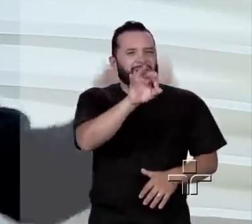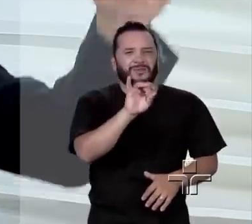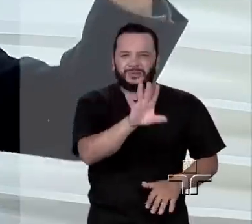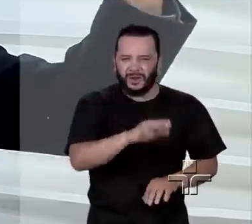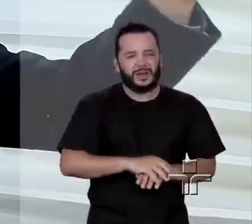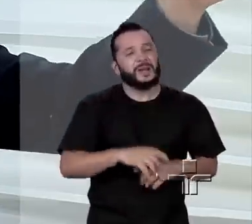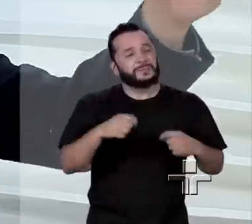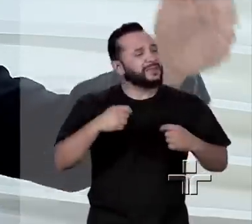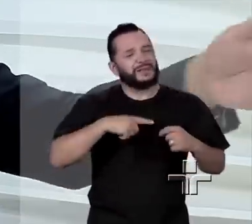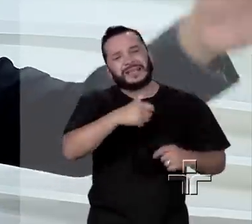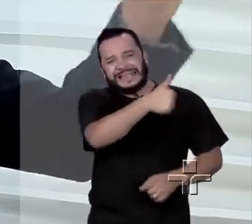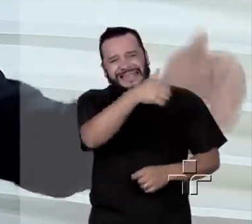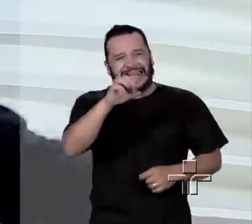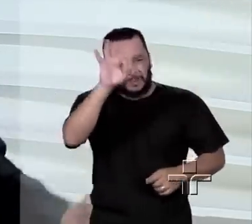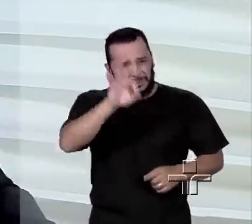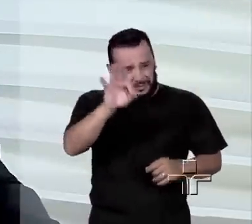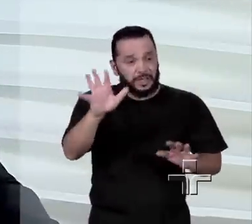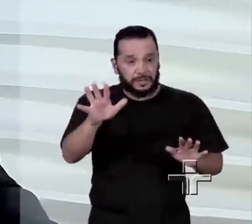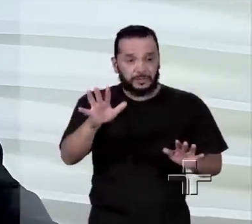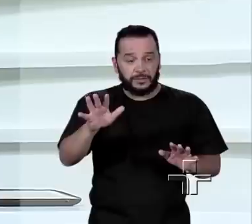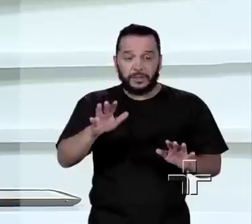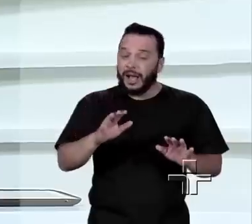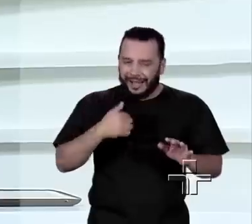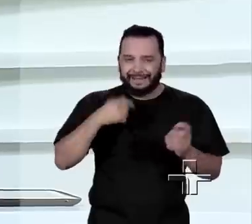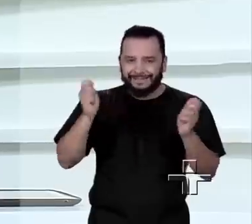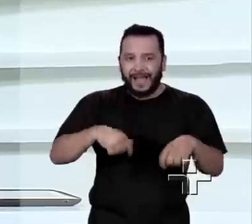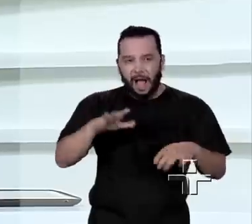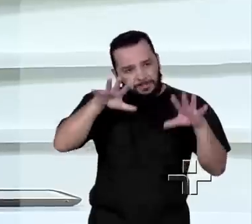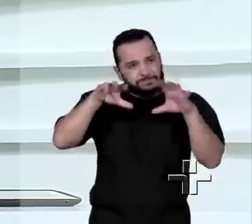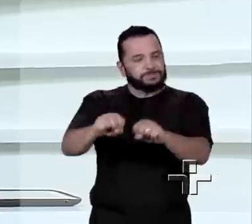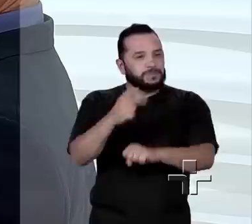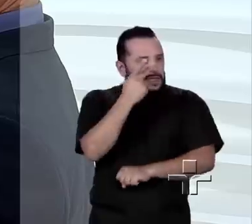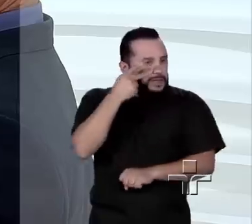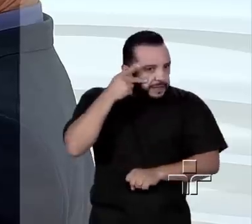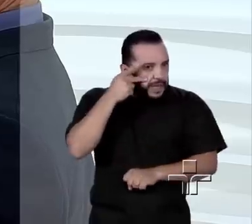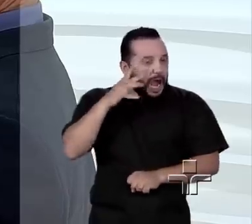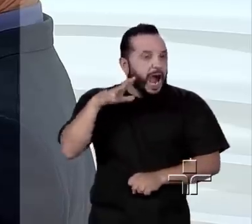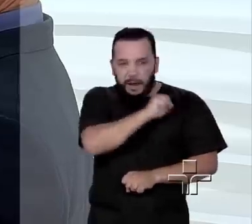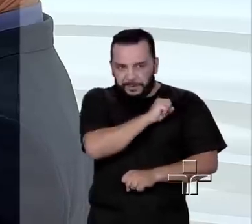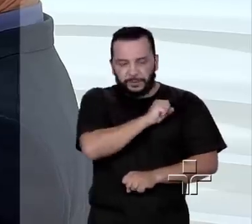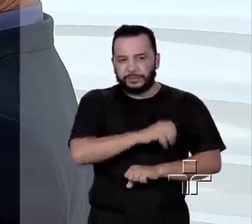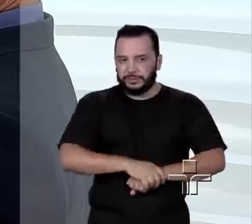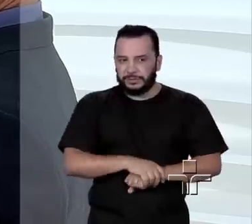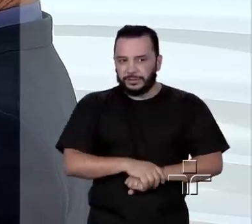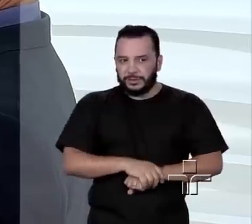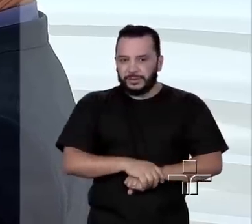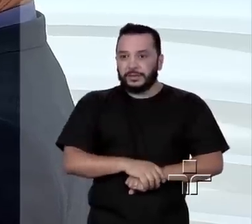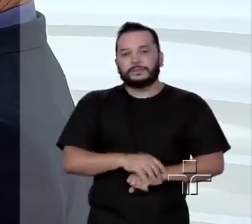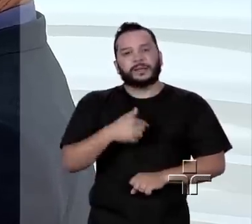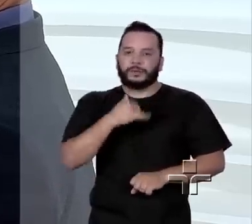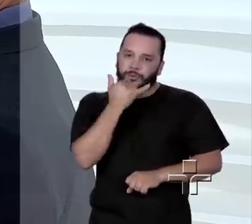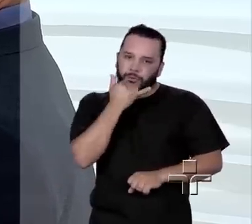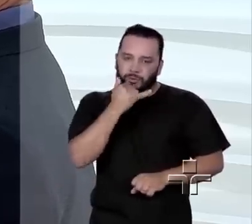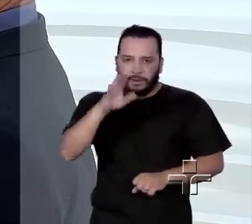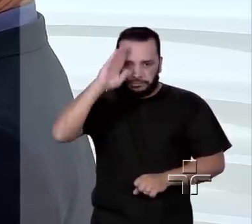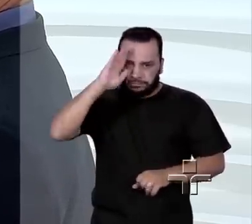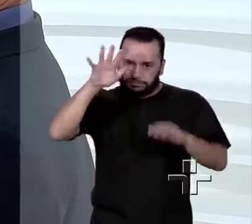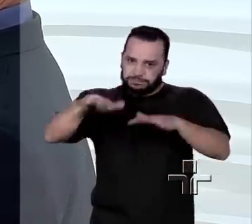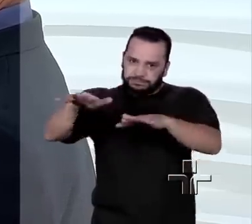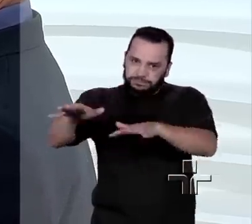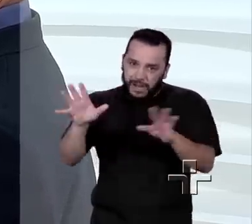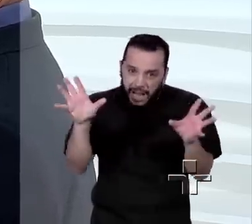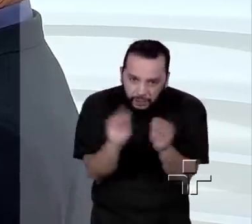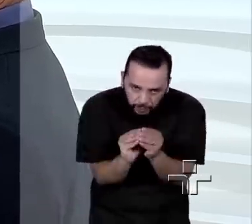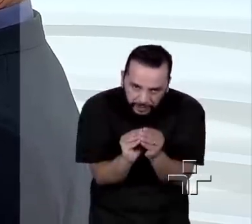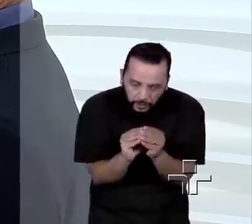no Rio de Janeiro. Talvez a prisão do Pezão tivesse sido antes. Mas deu errado. Resumindo, deu errado. O